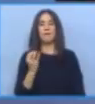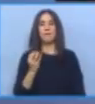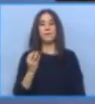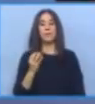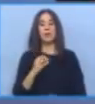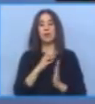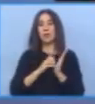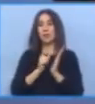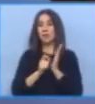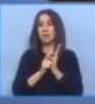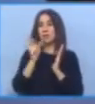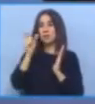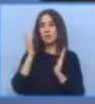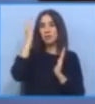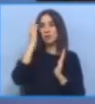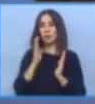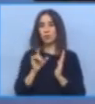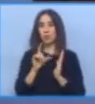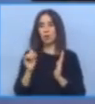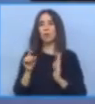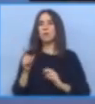Evangelho de São João, aparece muito